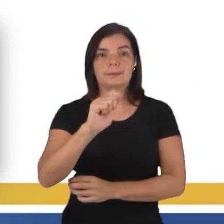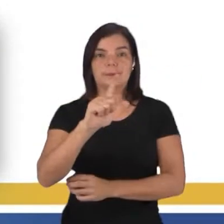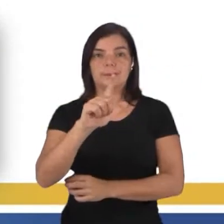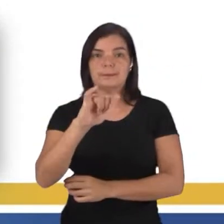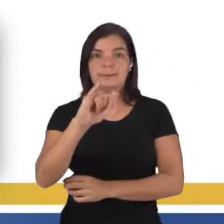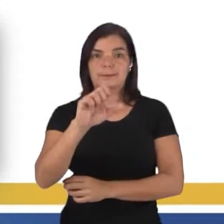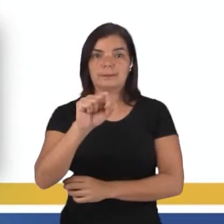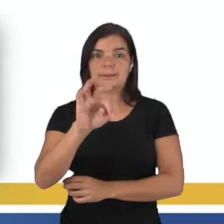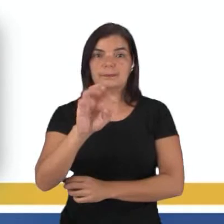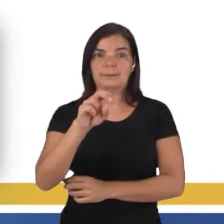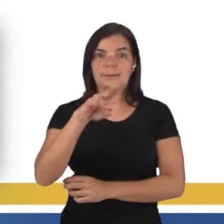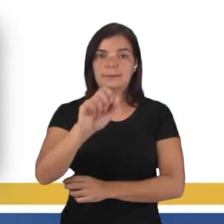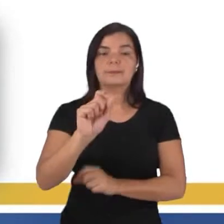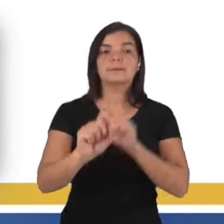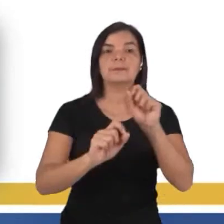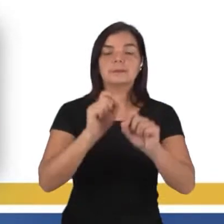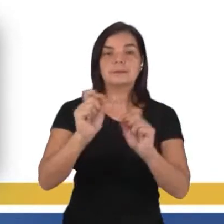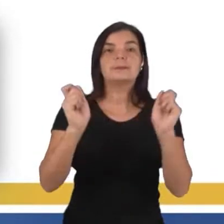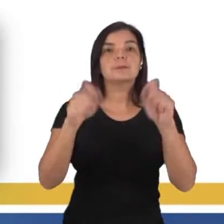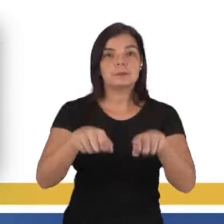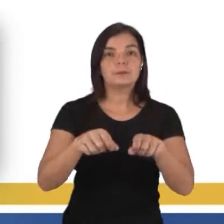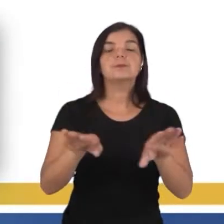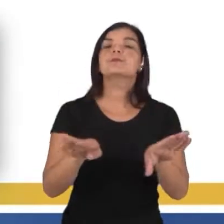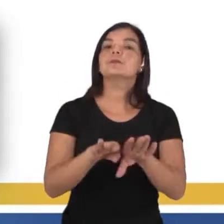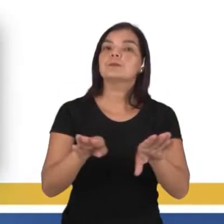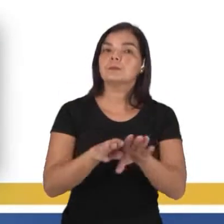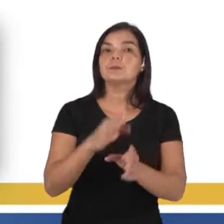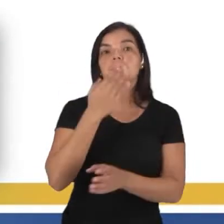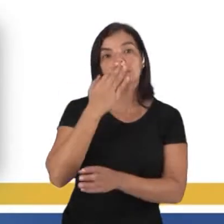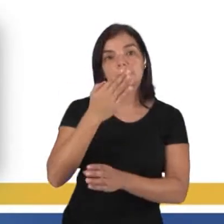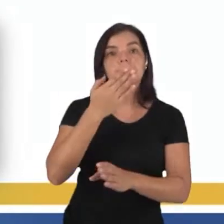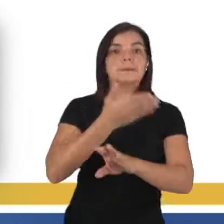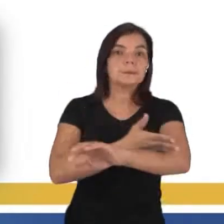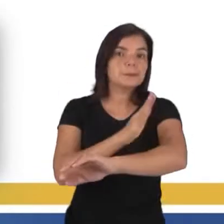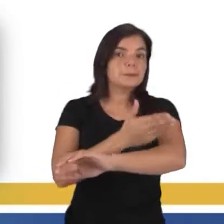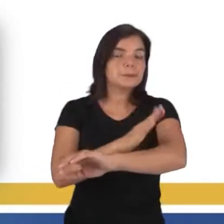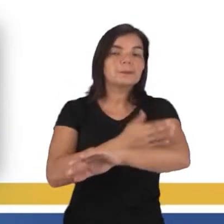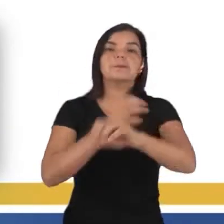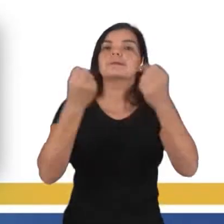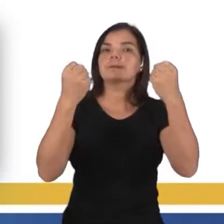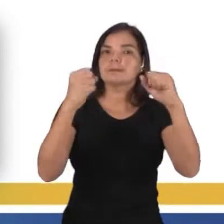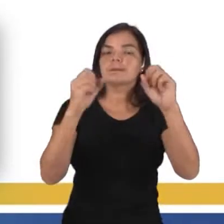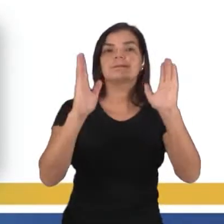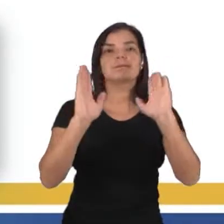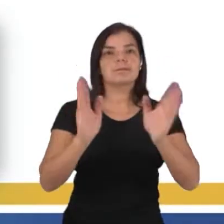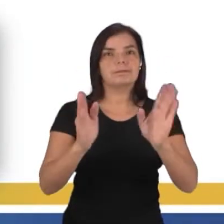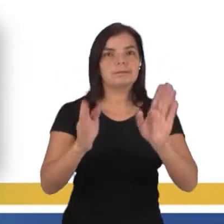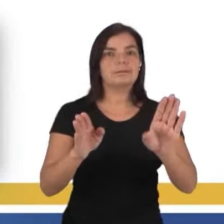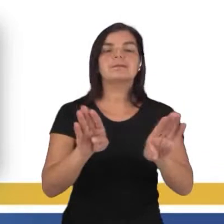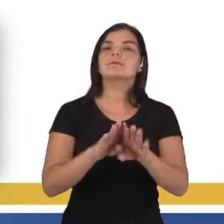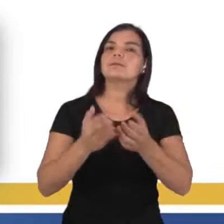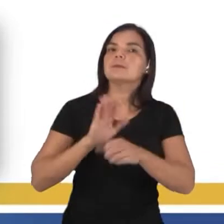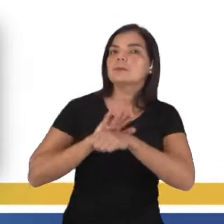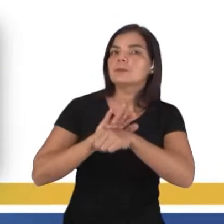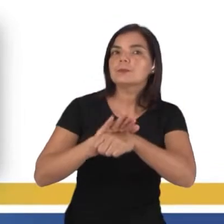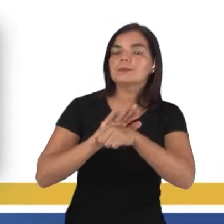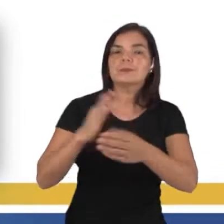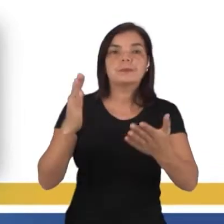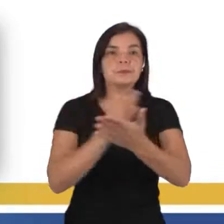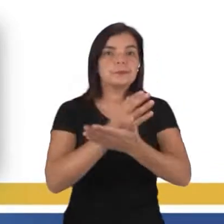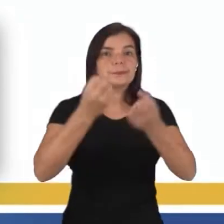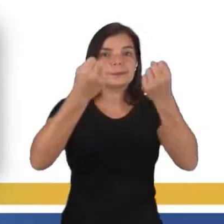são: a calistenia ela pode ser considerada um tipo de treinamento funcional, já que se compartilha